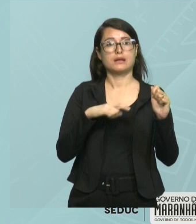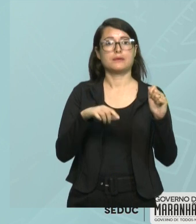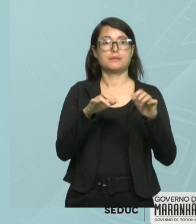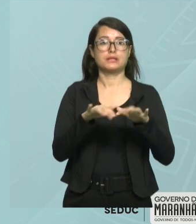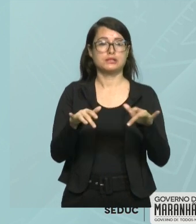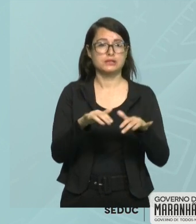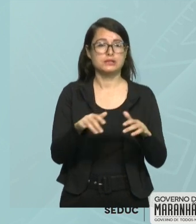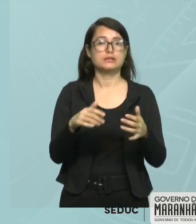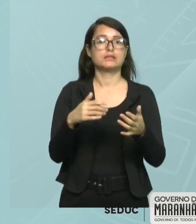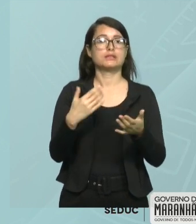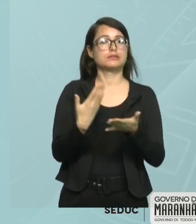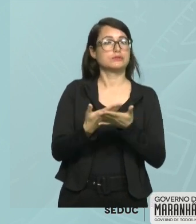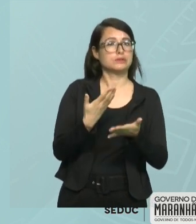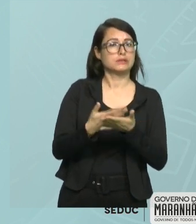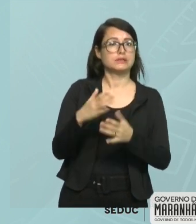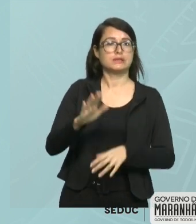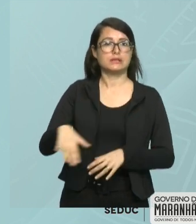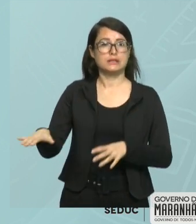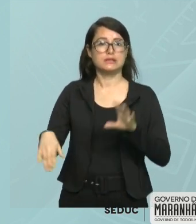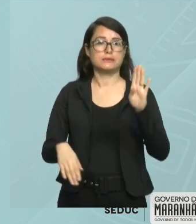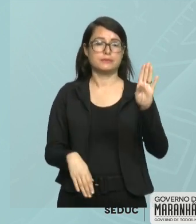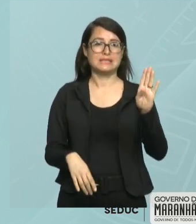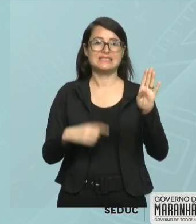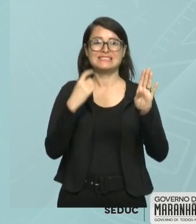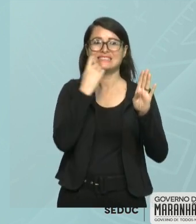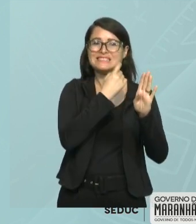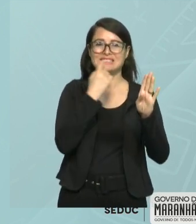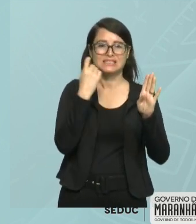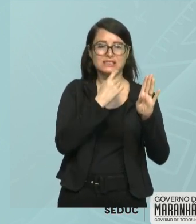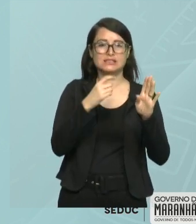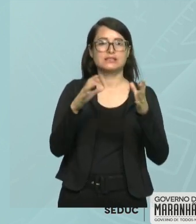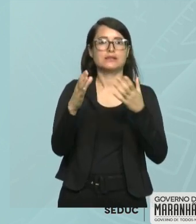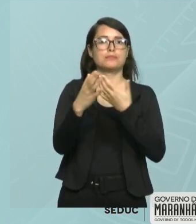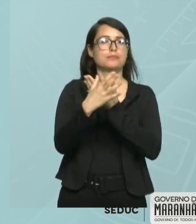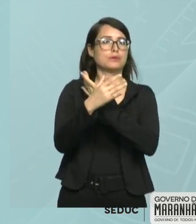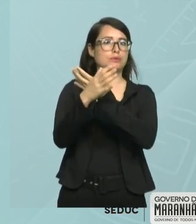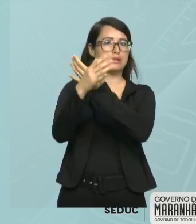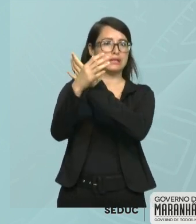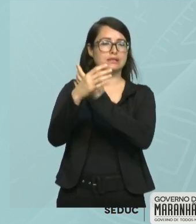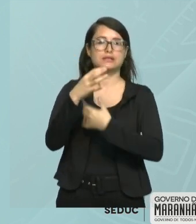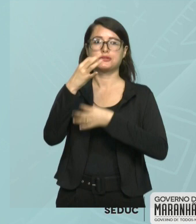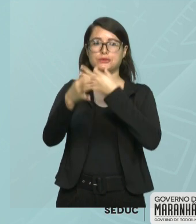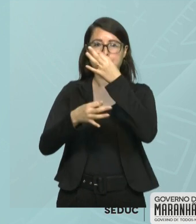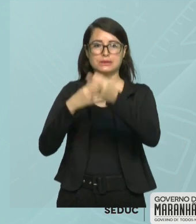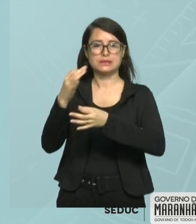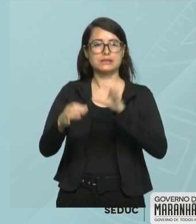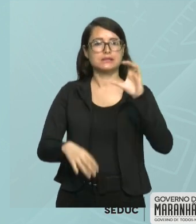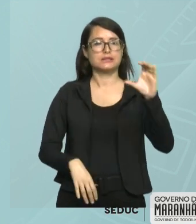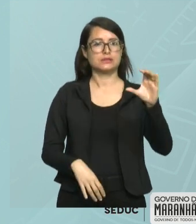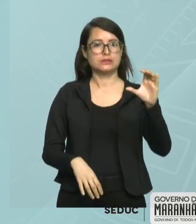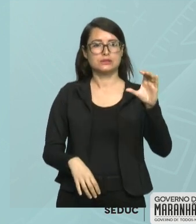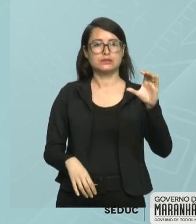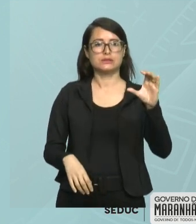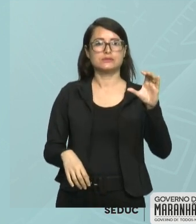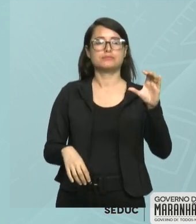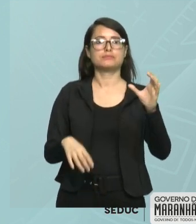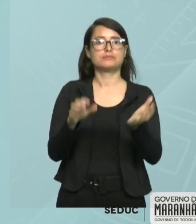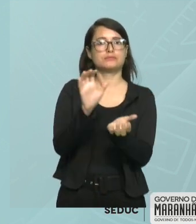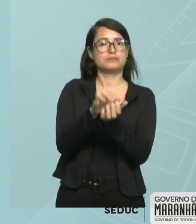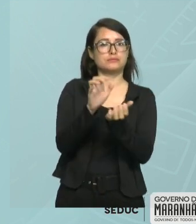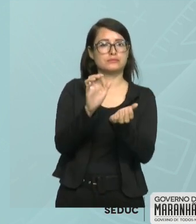Letra B, dentista, borboleta, comentarista. Letra C,